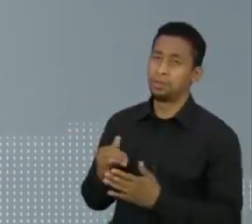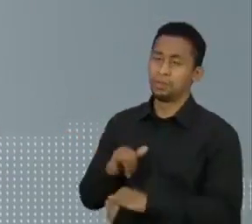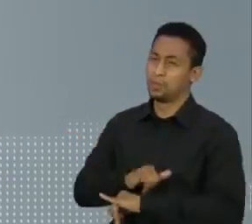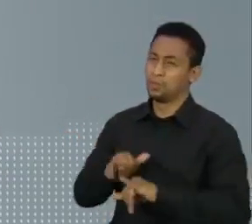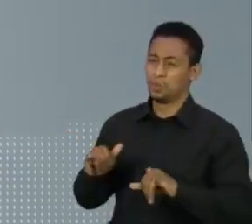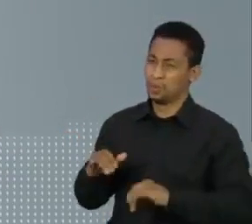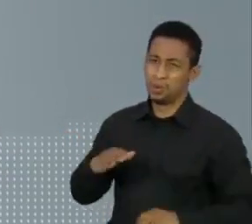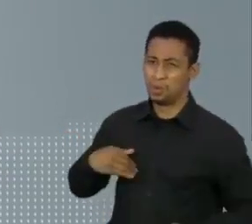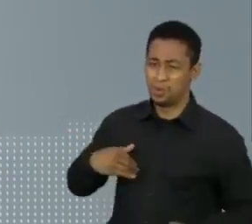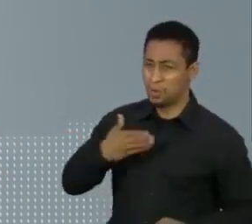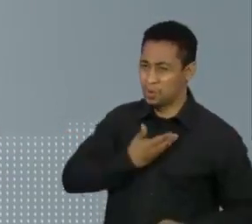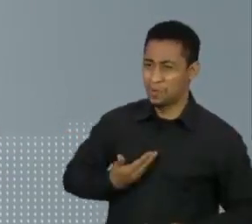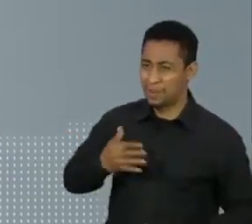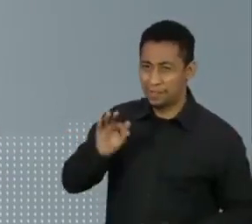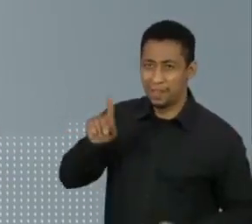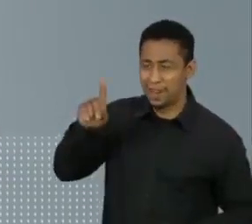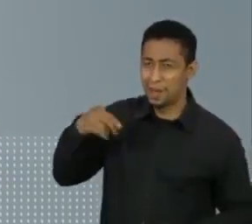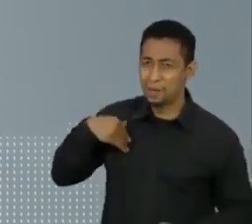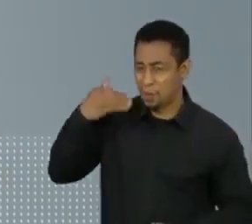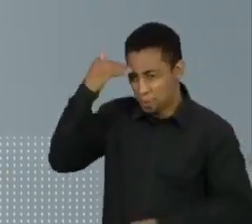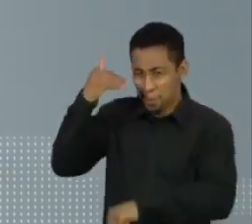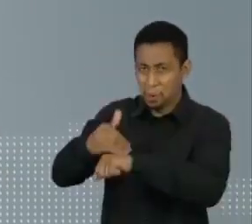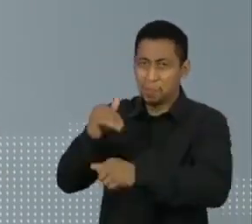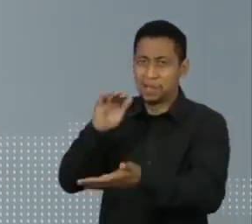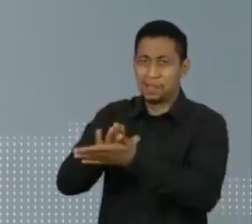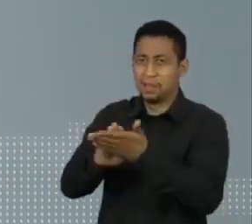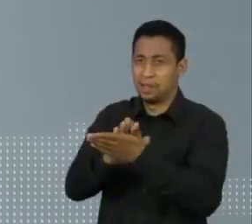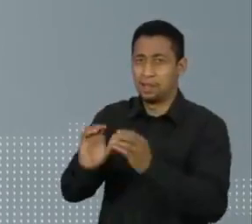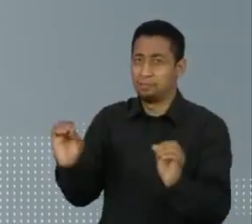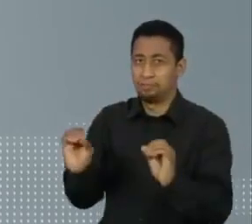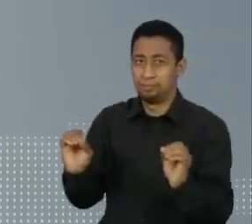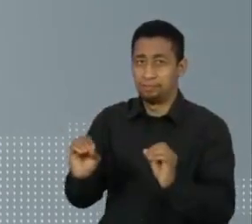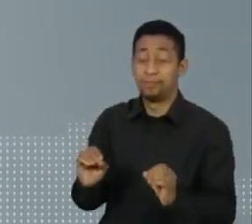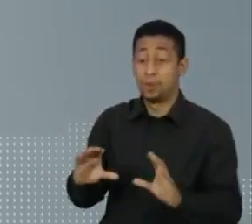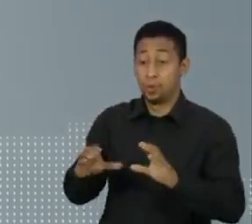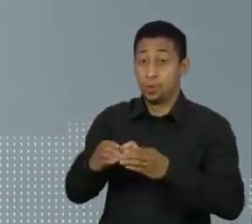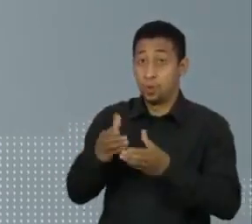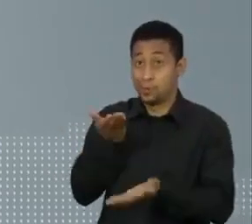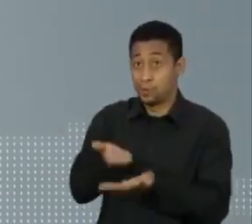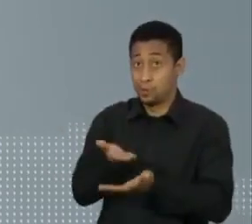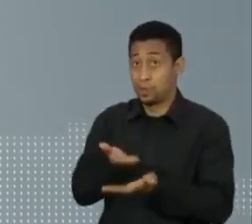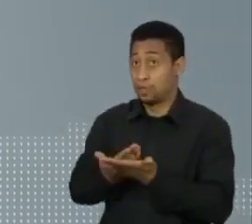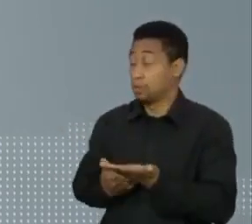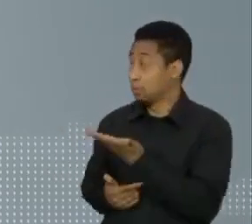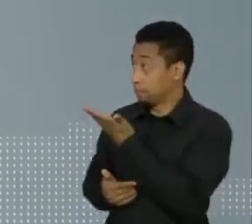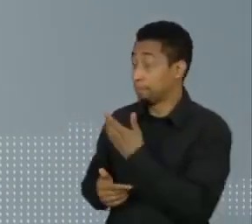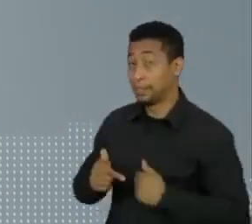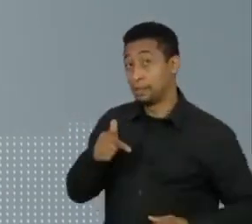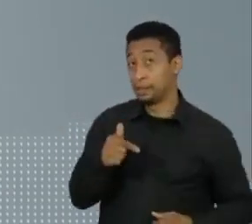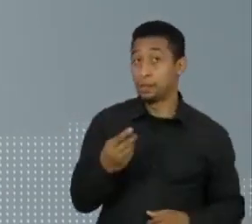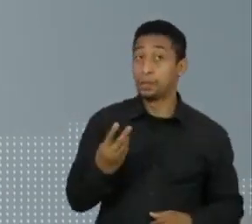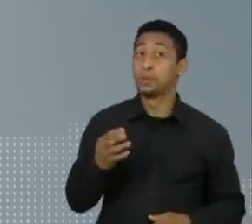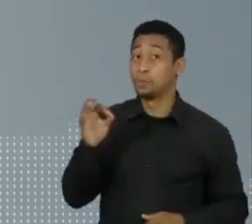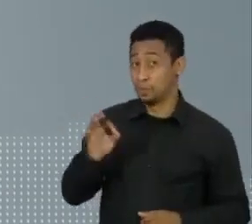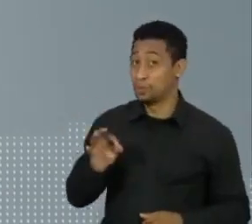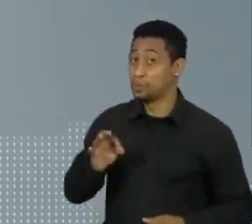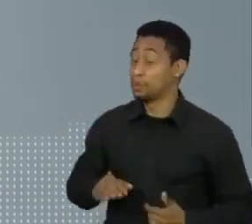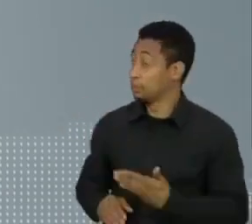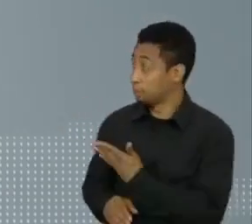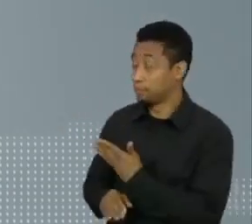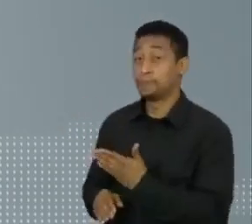160 o governo federal de qualquer problema entre os estudantes a reprovação está bem Acima da Média